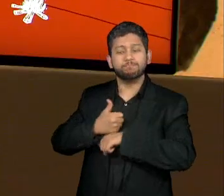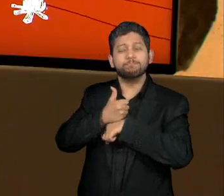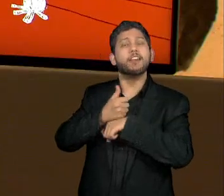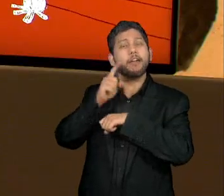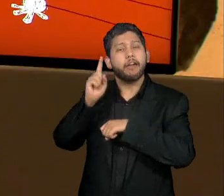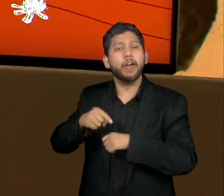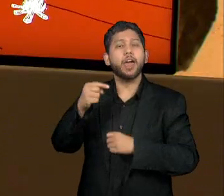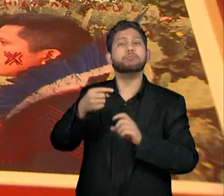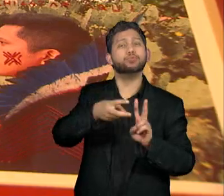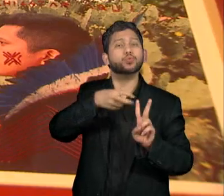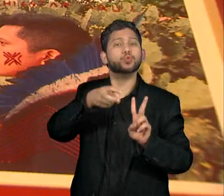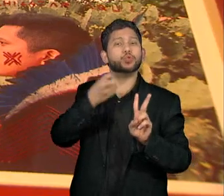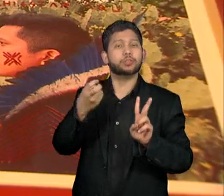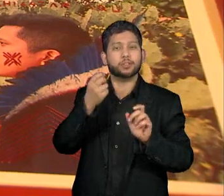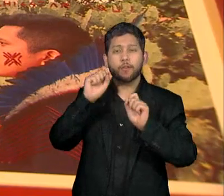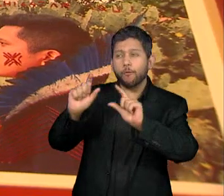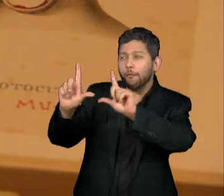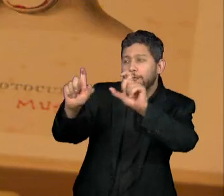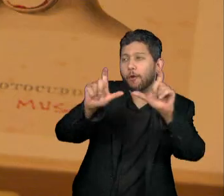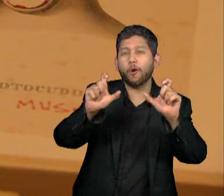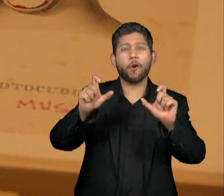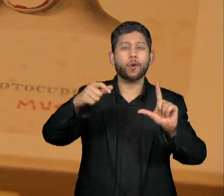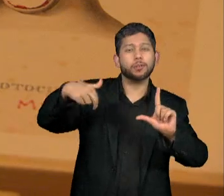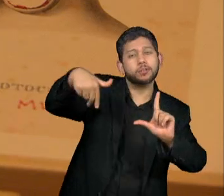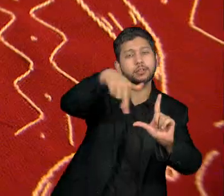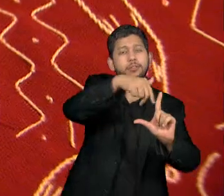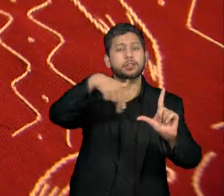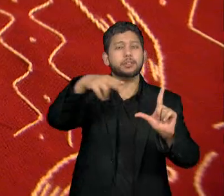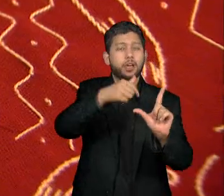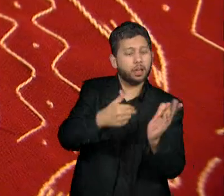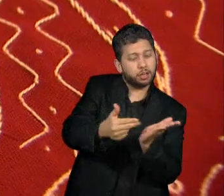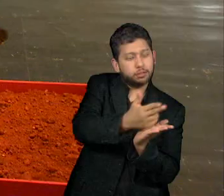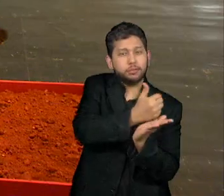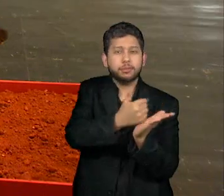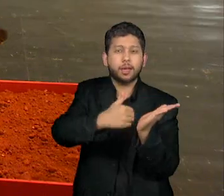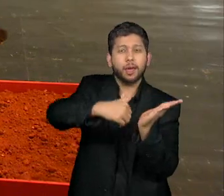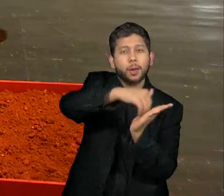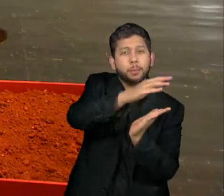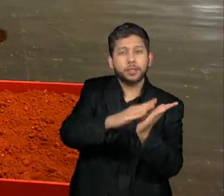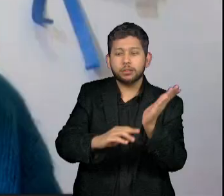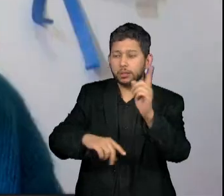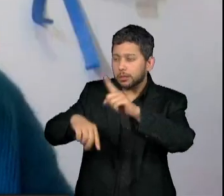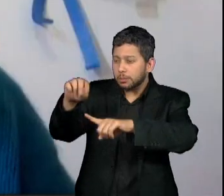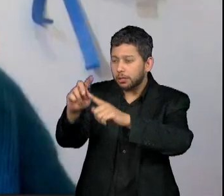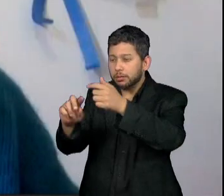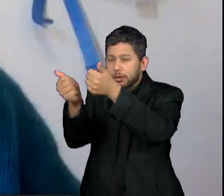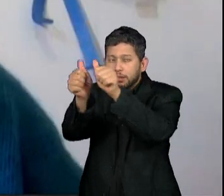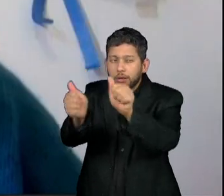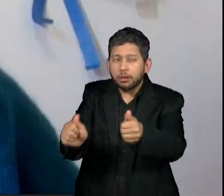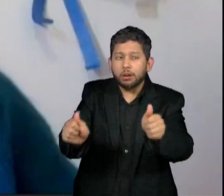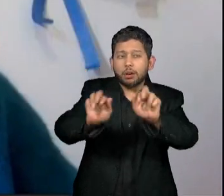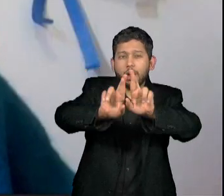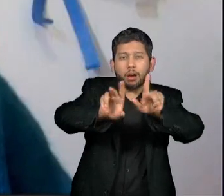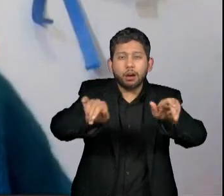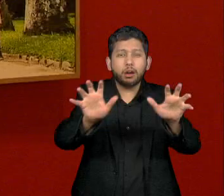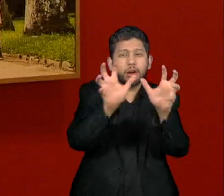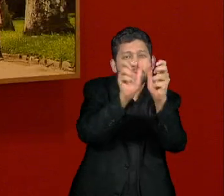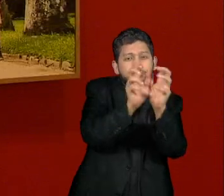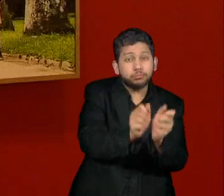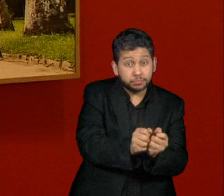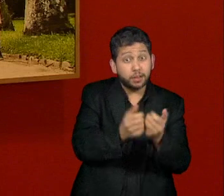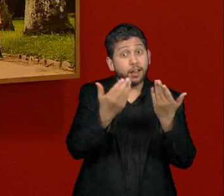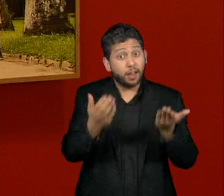com animações, fotografias, desenhos, pinturas e objetos é de Gustavo Caboclo.